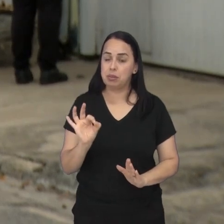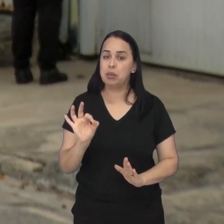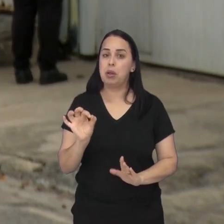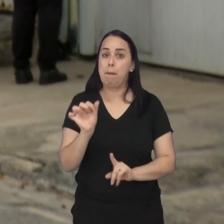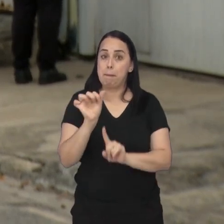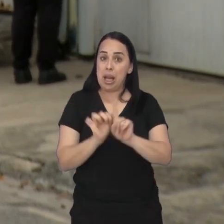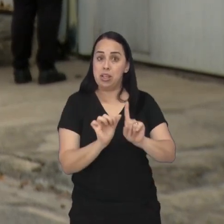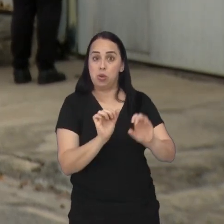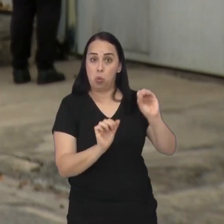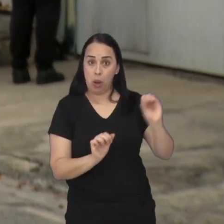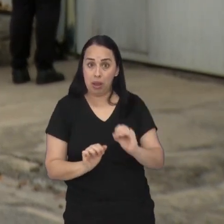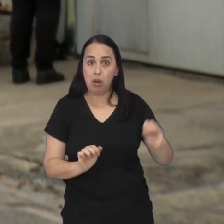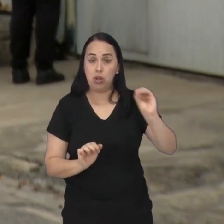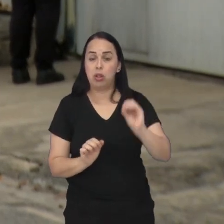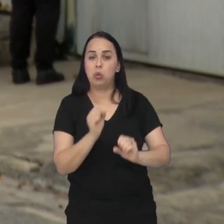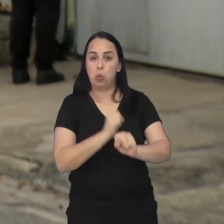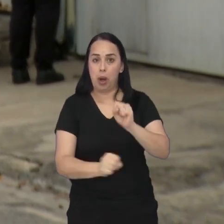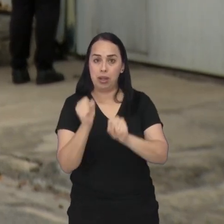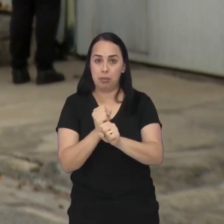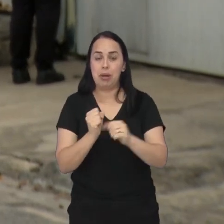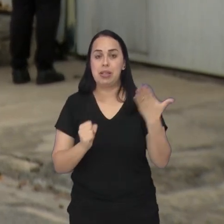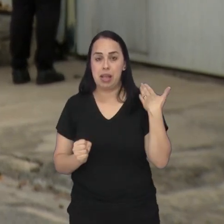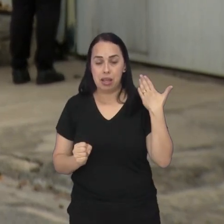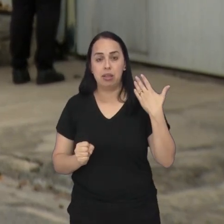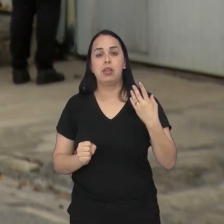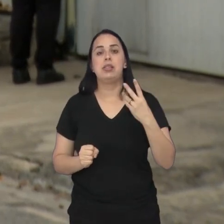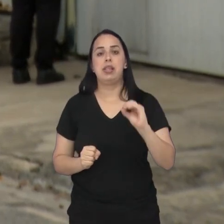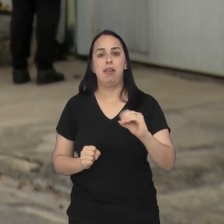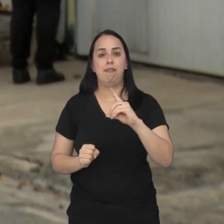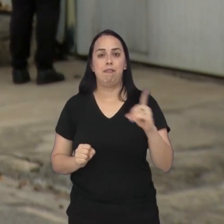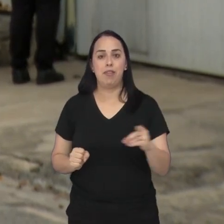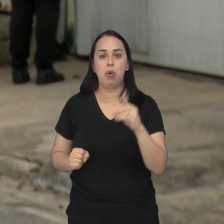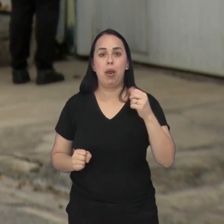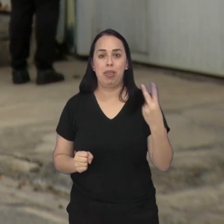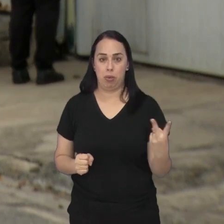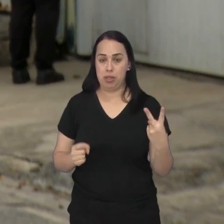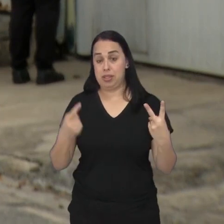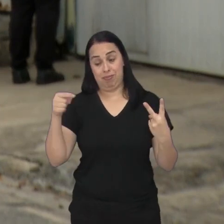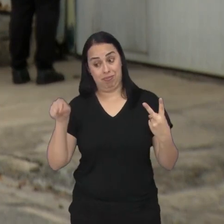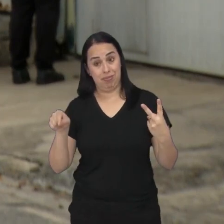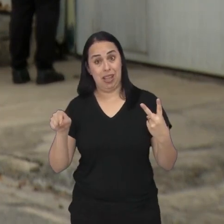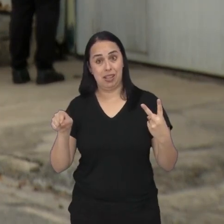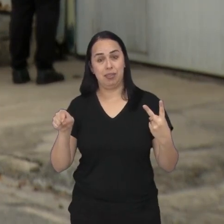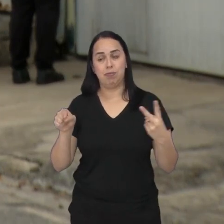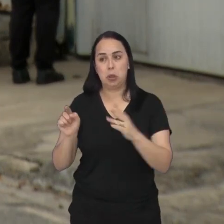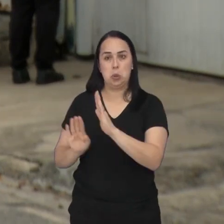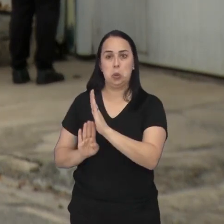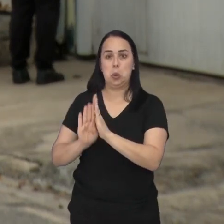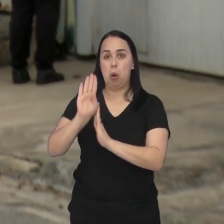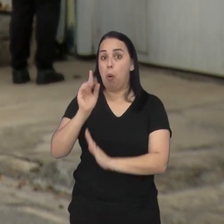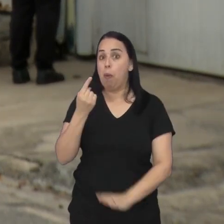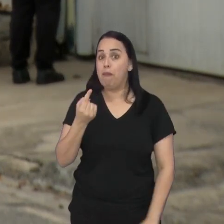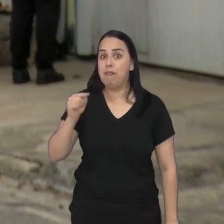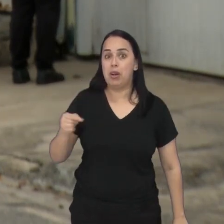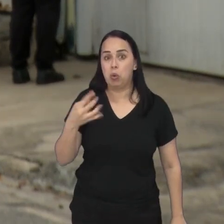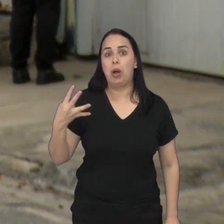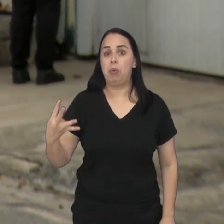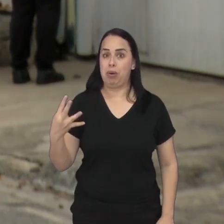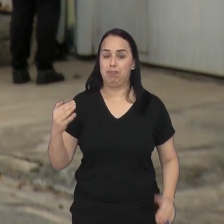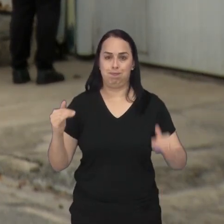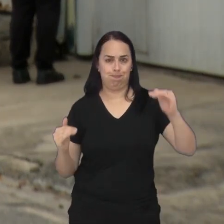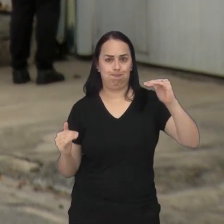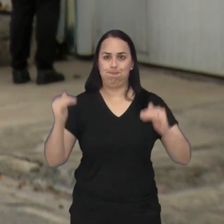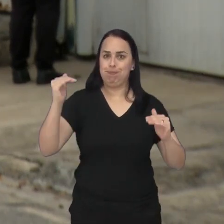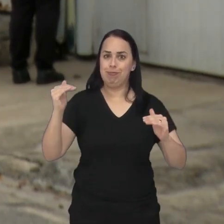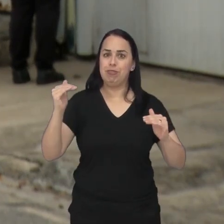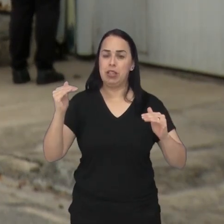de 700%. A média registrada em outubro de 2022 foi de 0,2. Já em outubro de 2023,